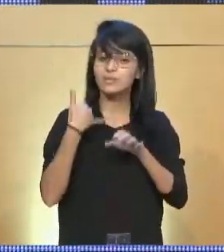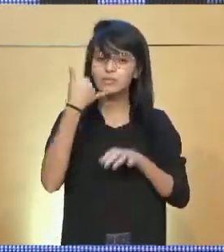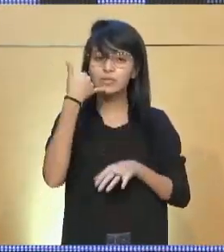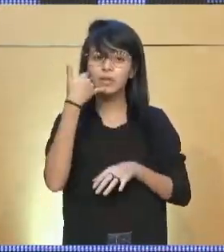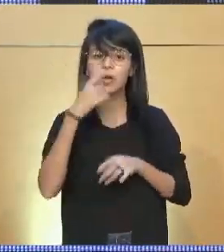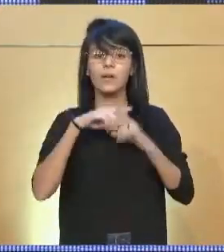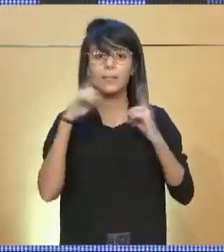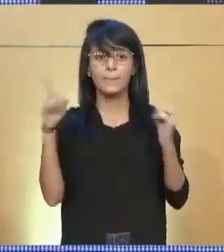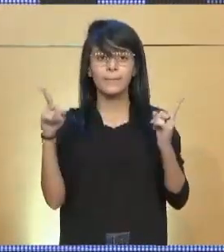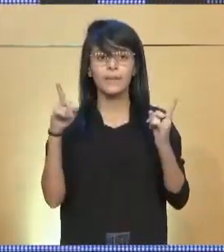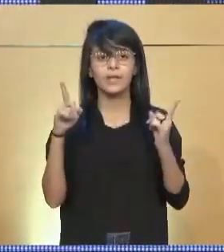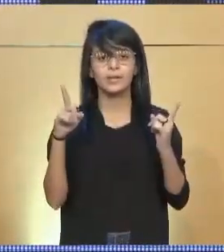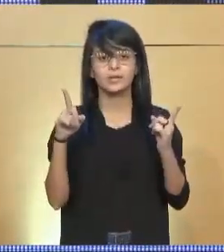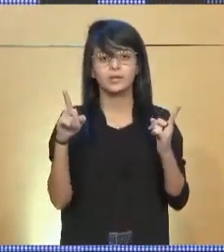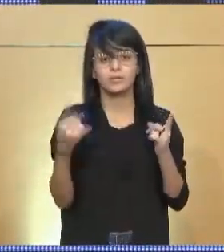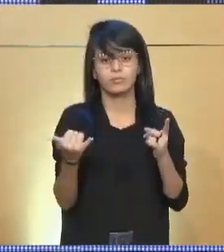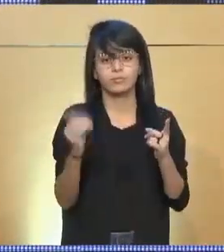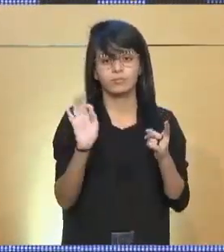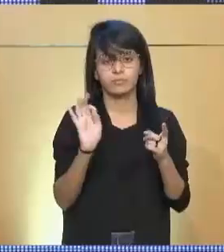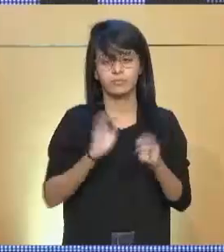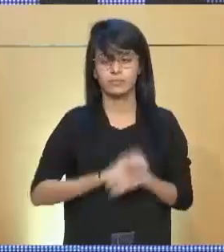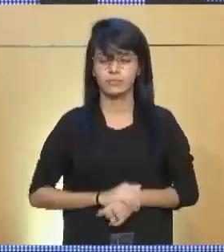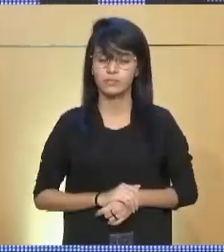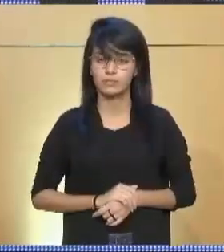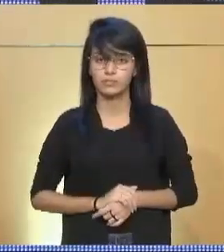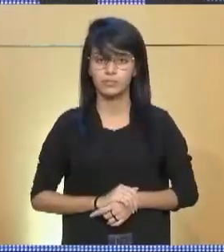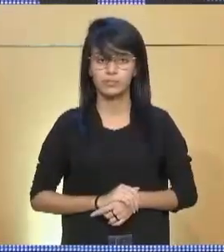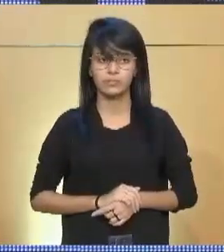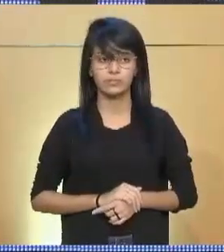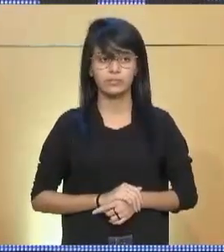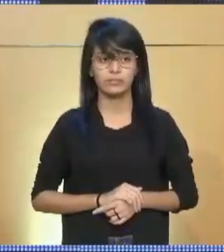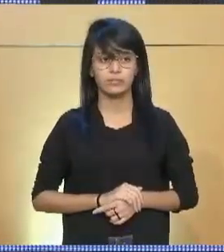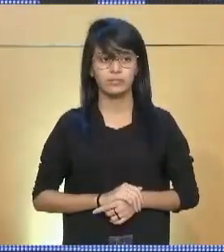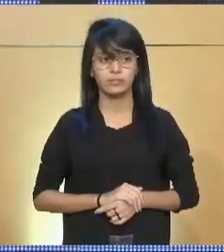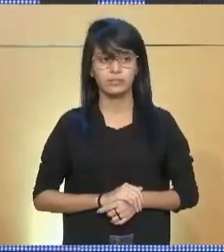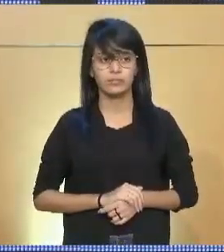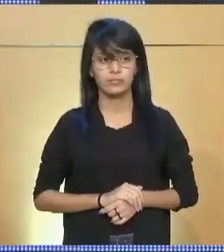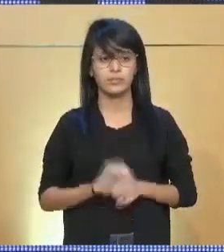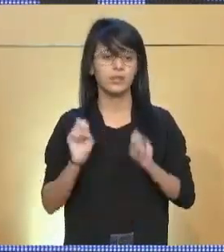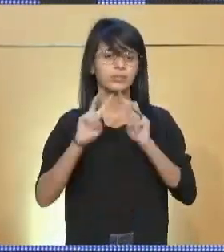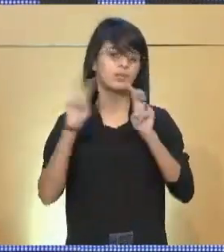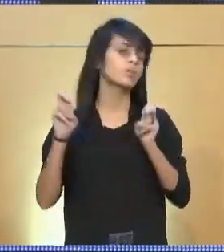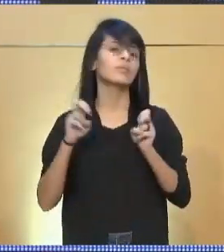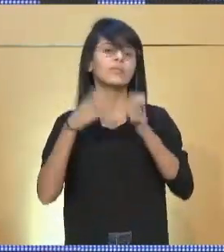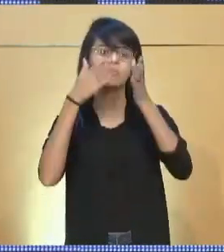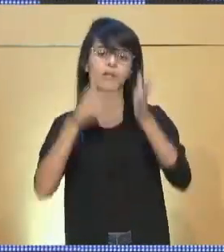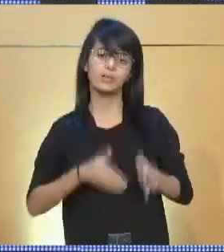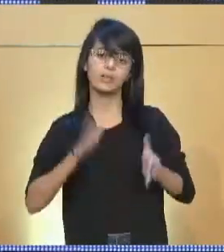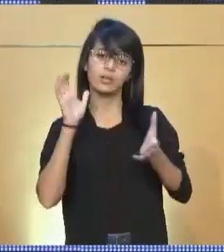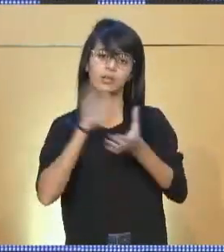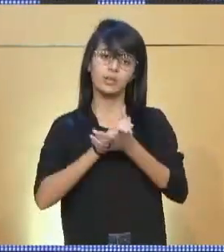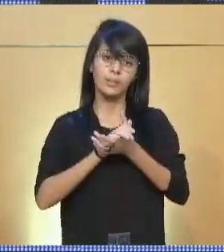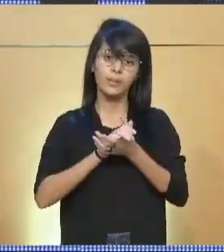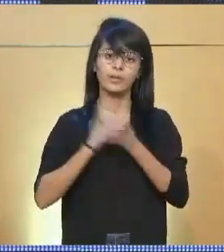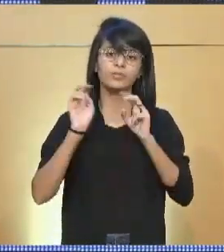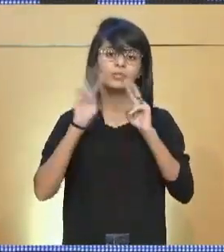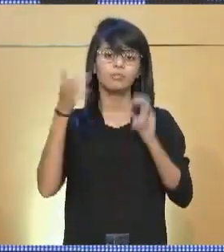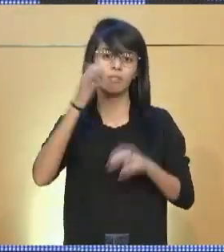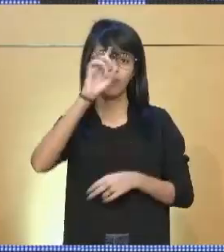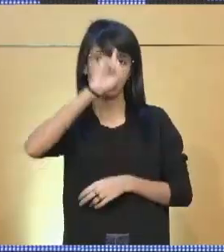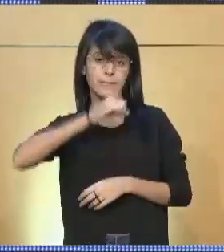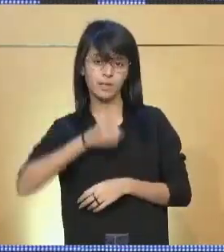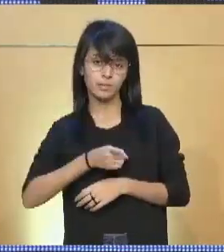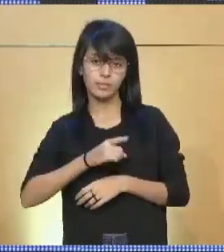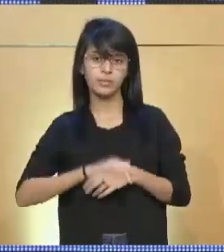mas ele está no modo avião, então não vai incomodar. Tratando essa questão da fidelidade no casamento em relação aos 10 mandamentos, que